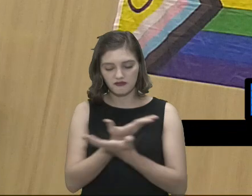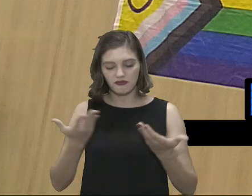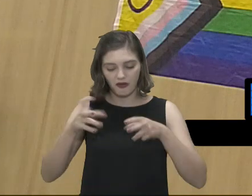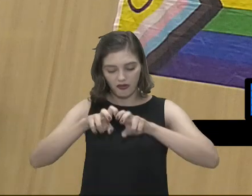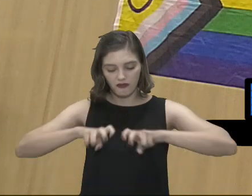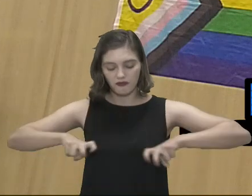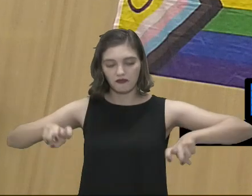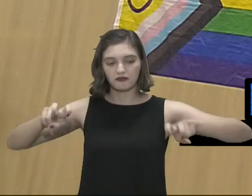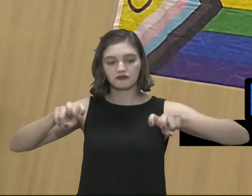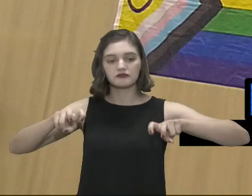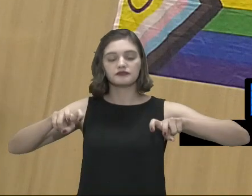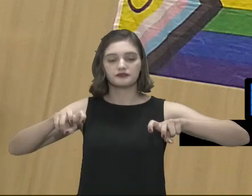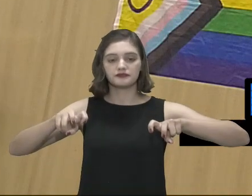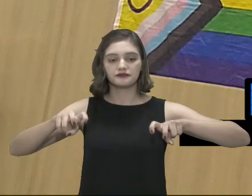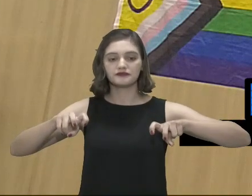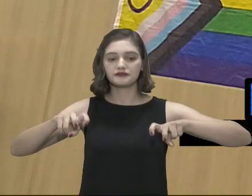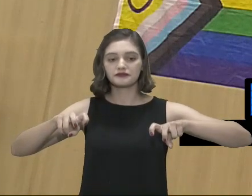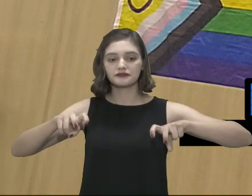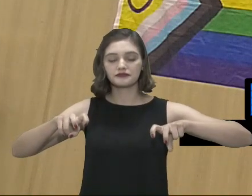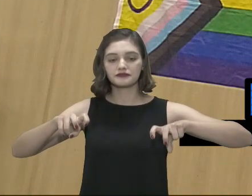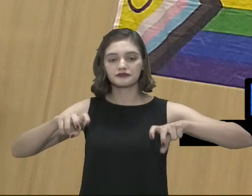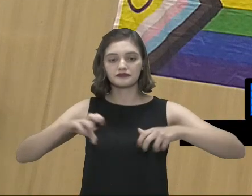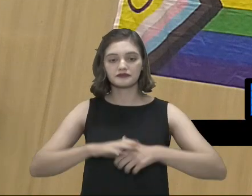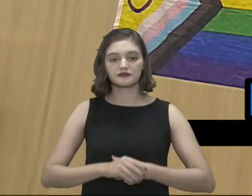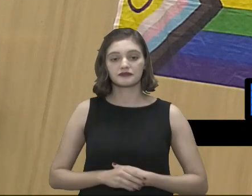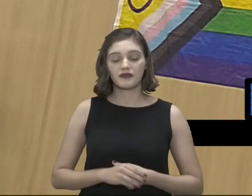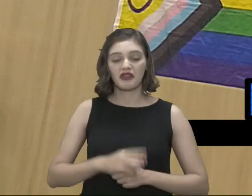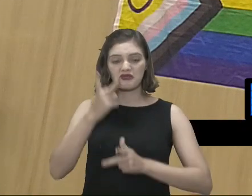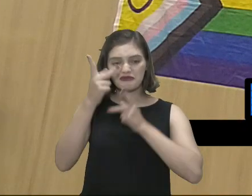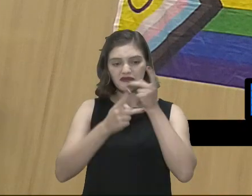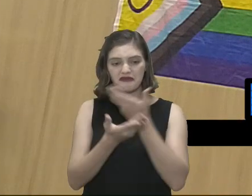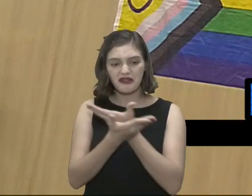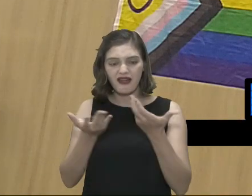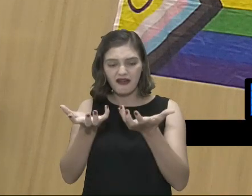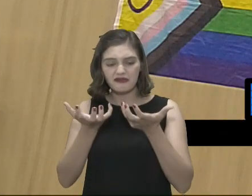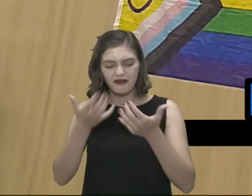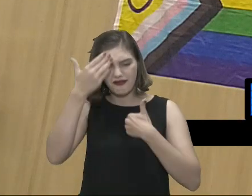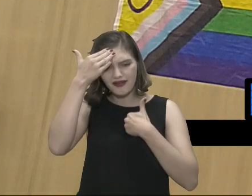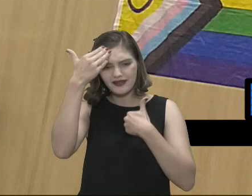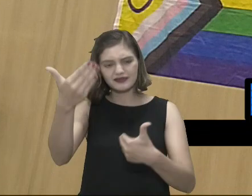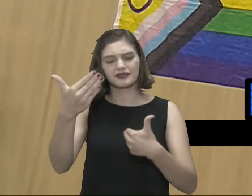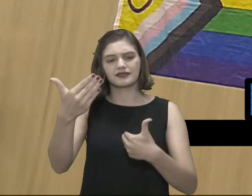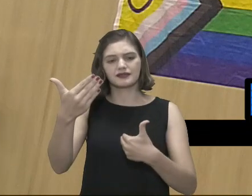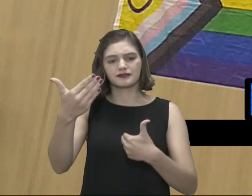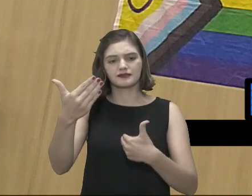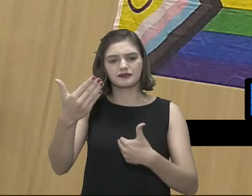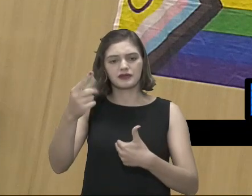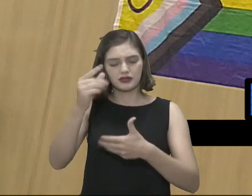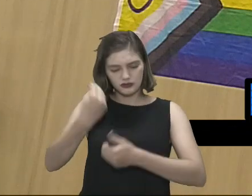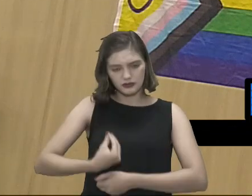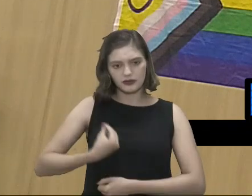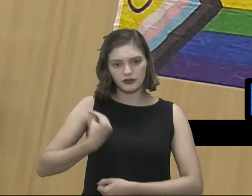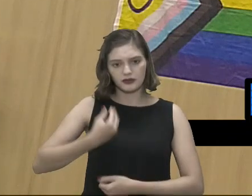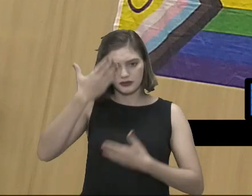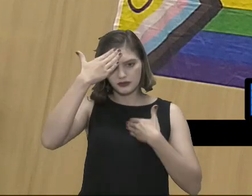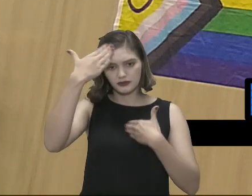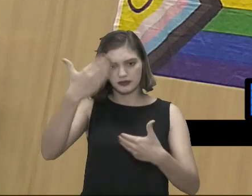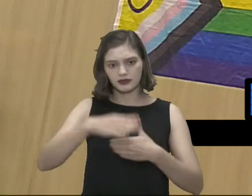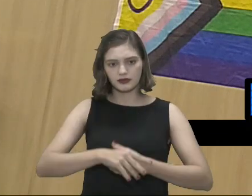mesa. E mais do que a sua fala, eu quero aqui agradecer a sua existência. Muito